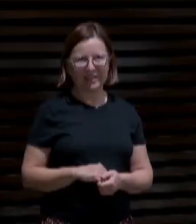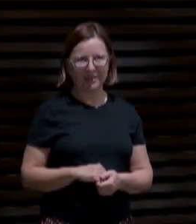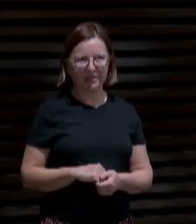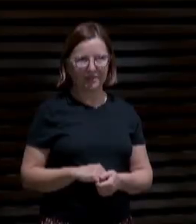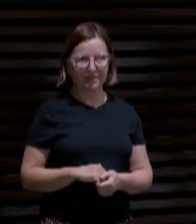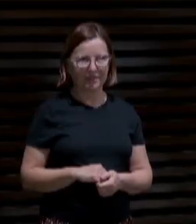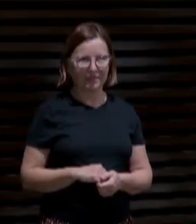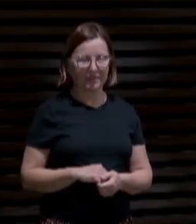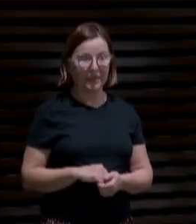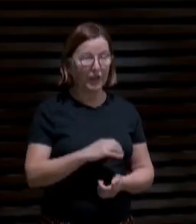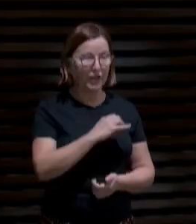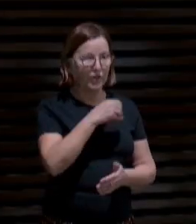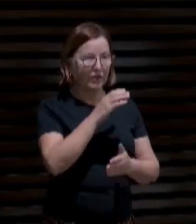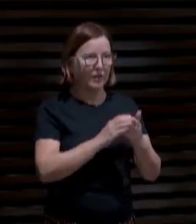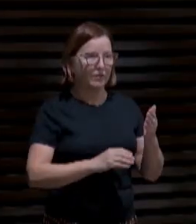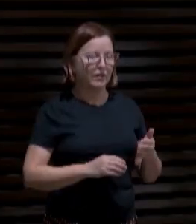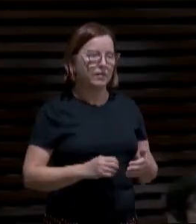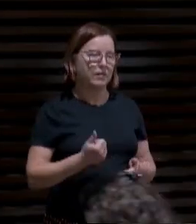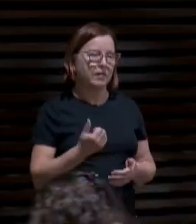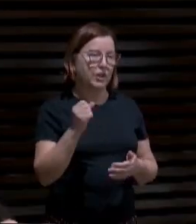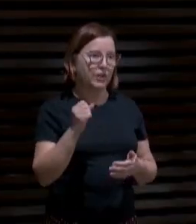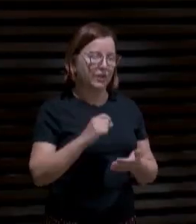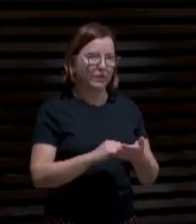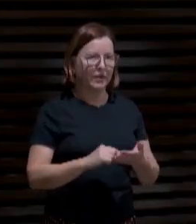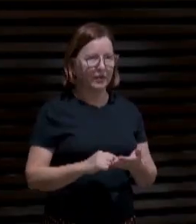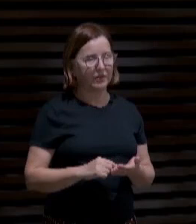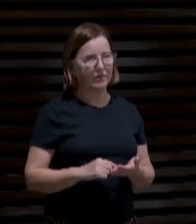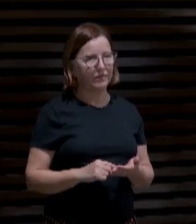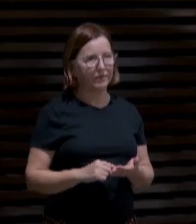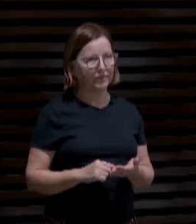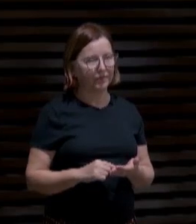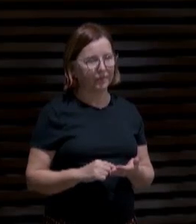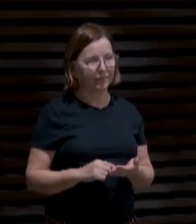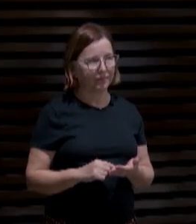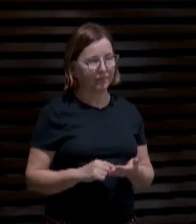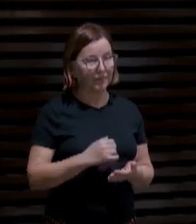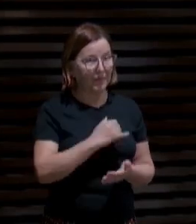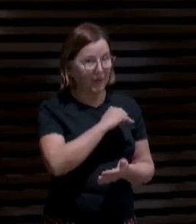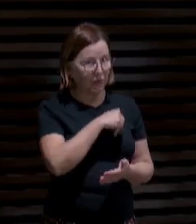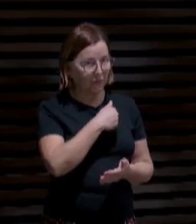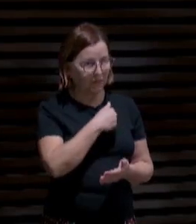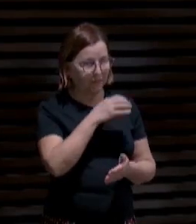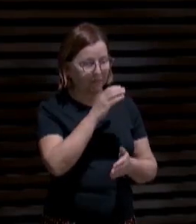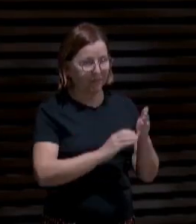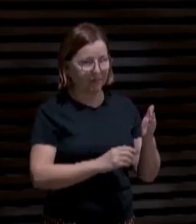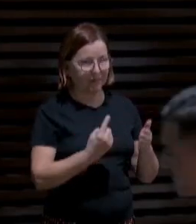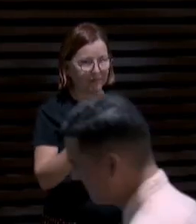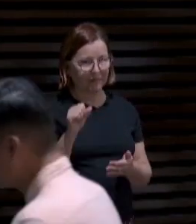João capítulo 18, os versículos 28 a 32. Evangelho de João